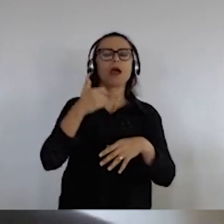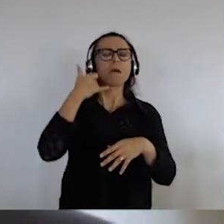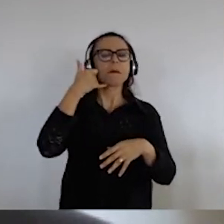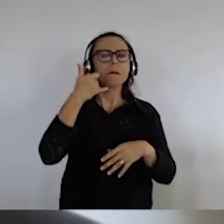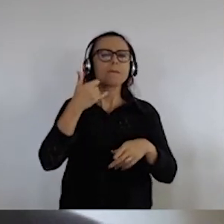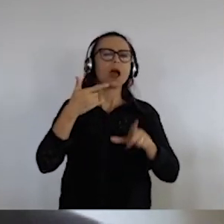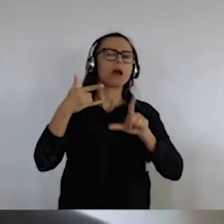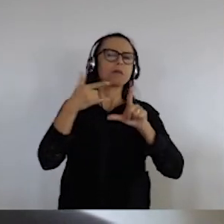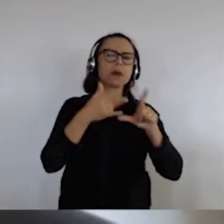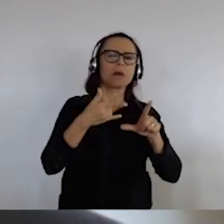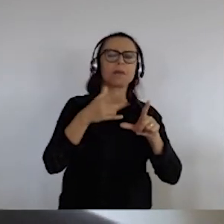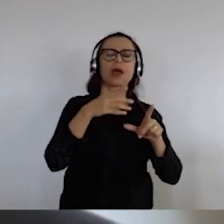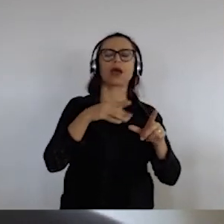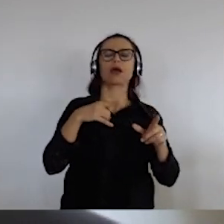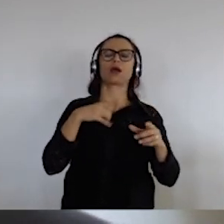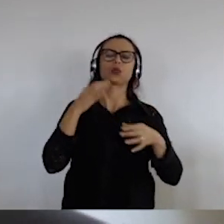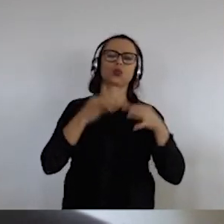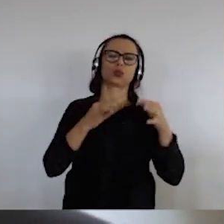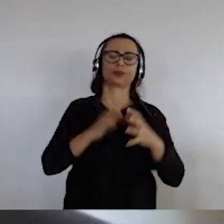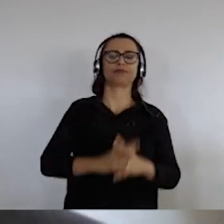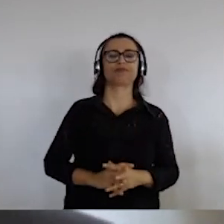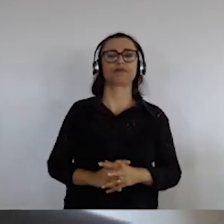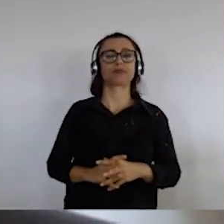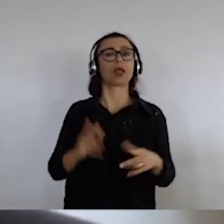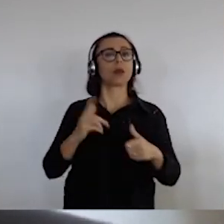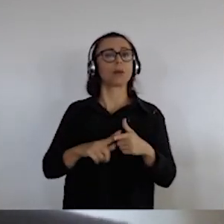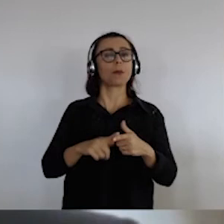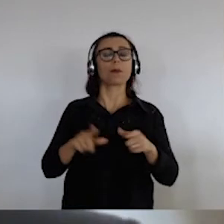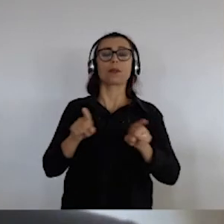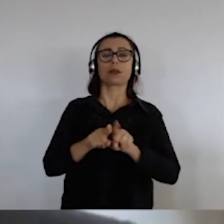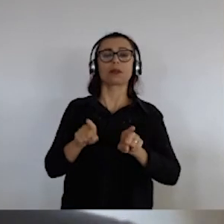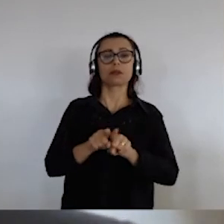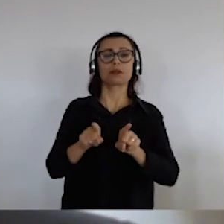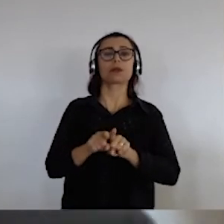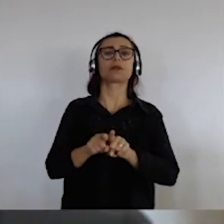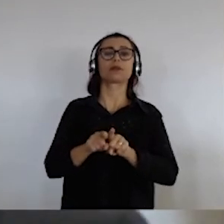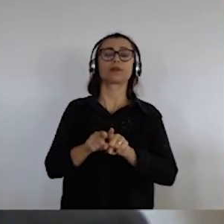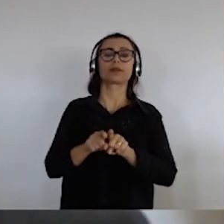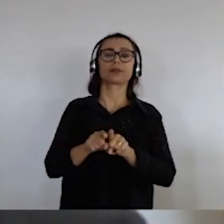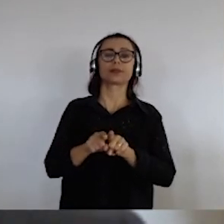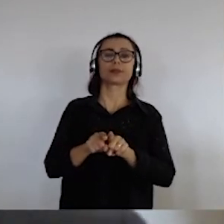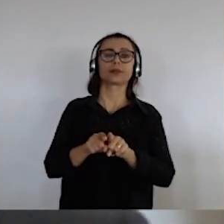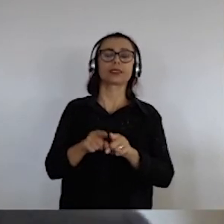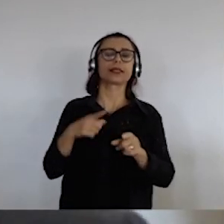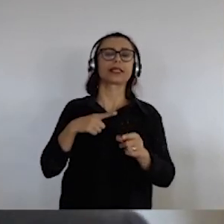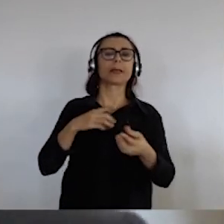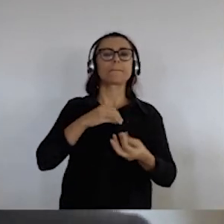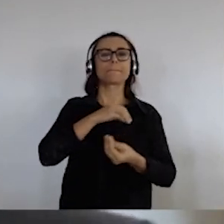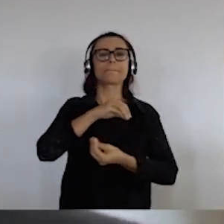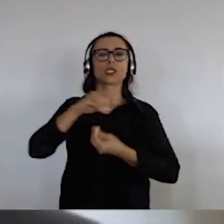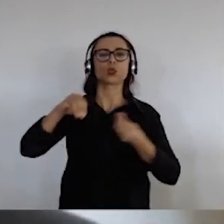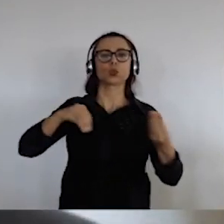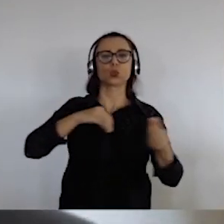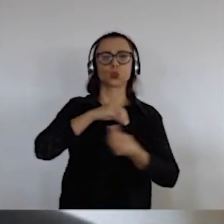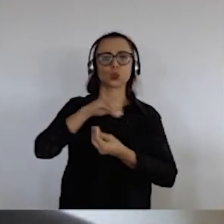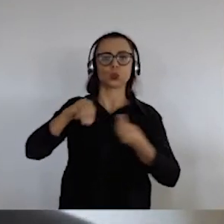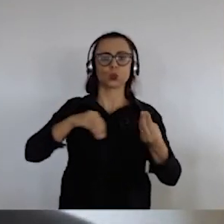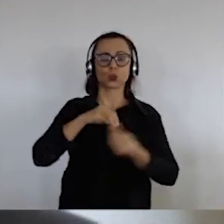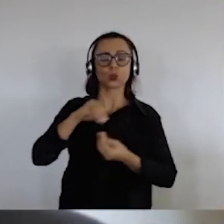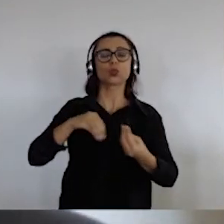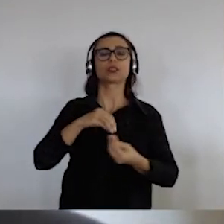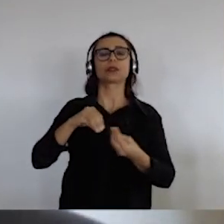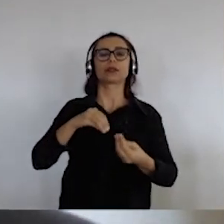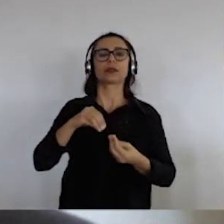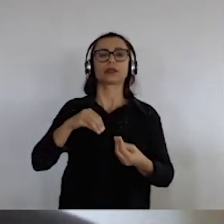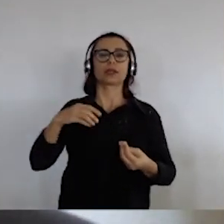né? Problemas muitos também são identificados quando há uma mistura de atos praticados